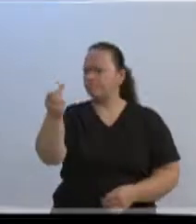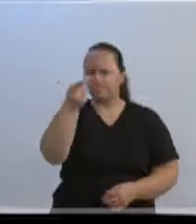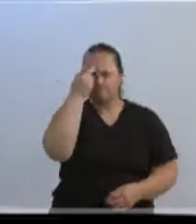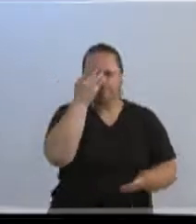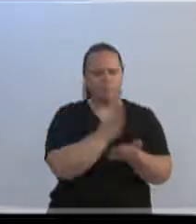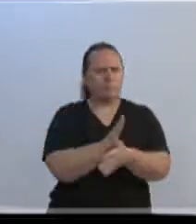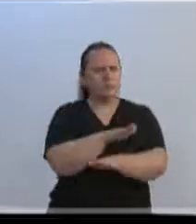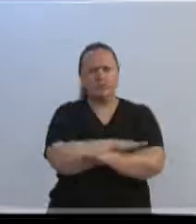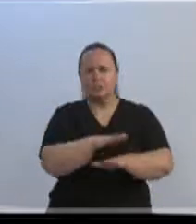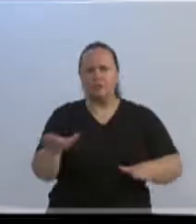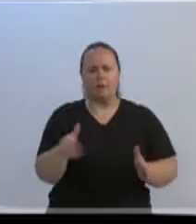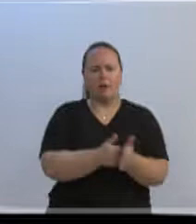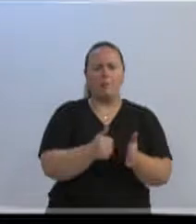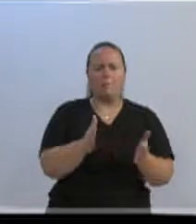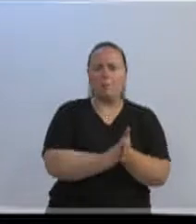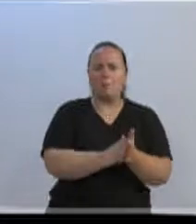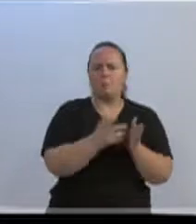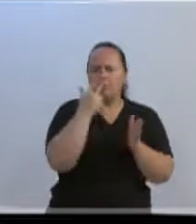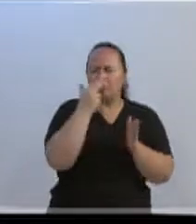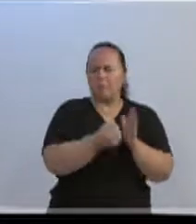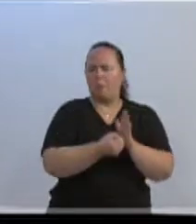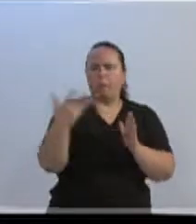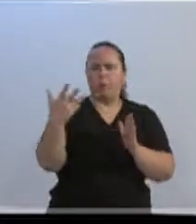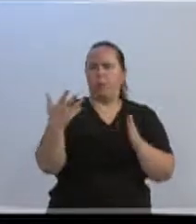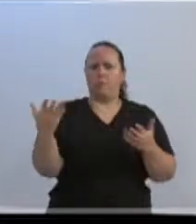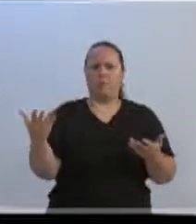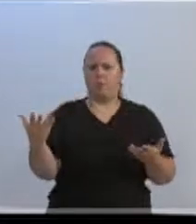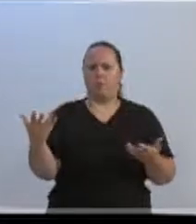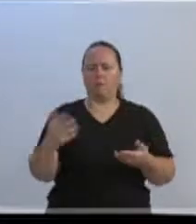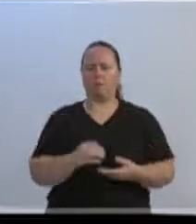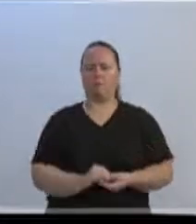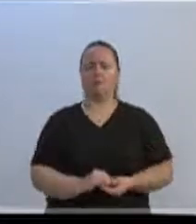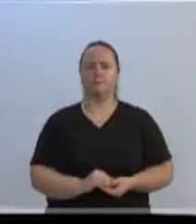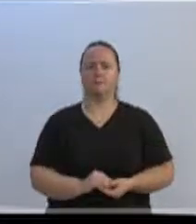blumenau e agora nós vamos programar